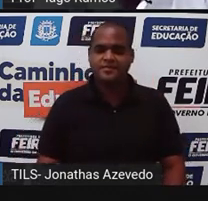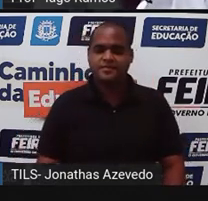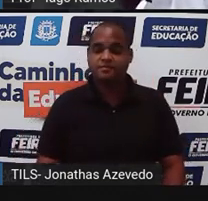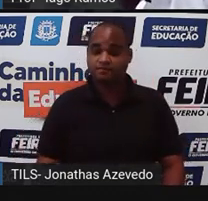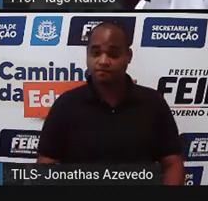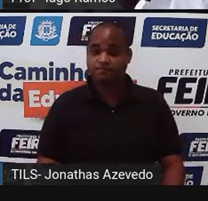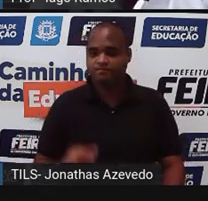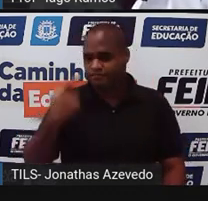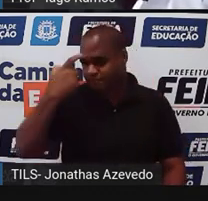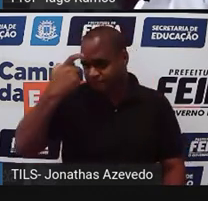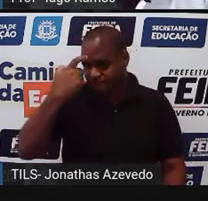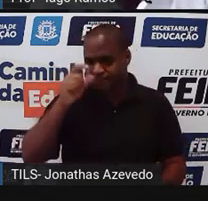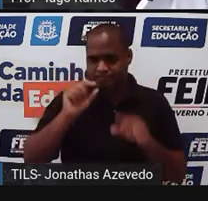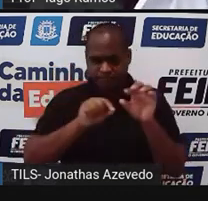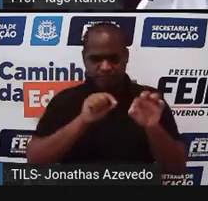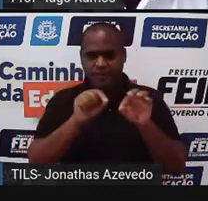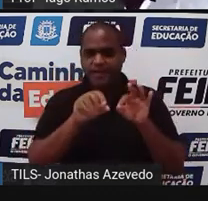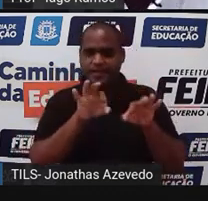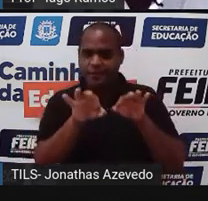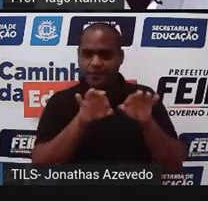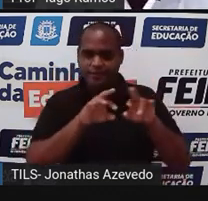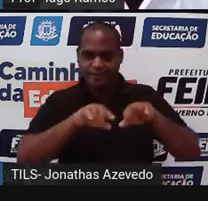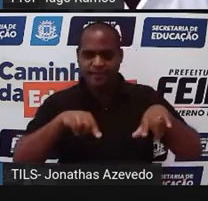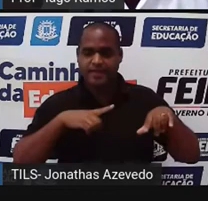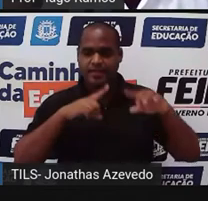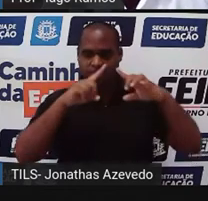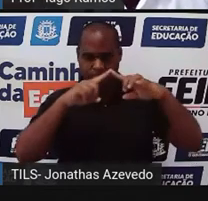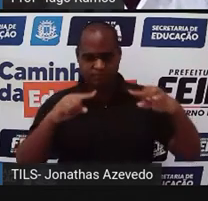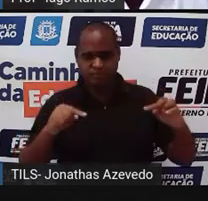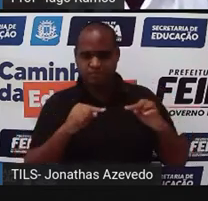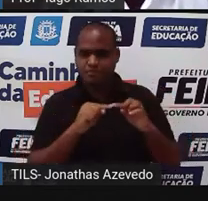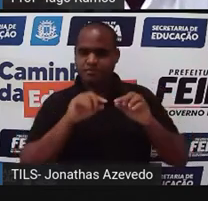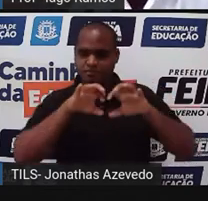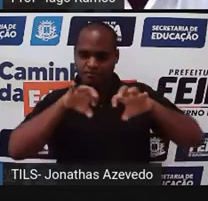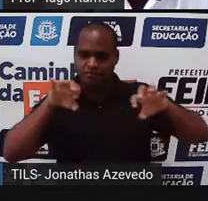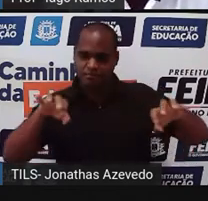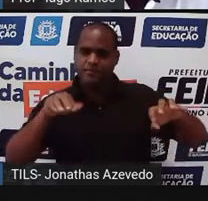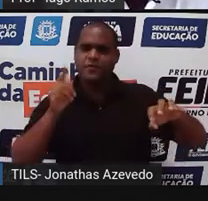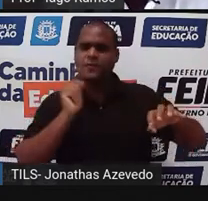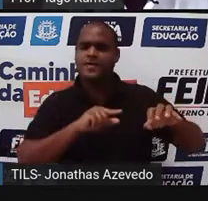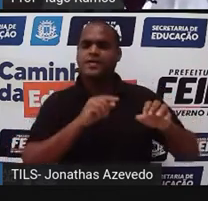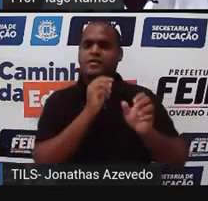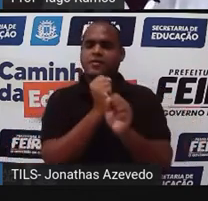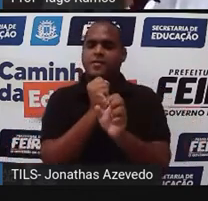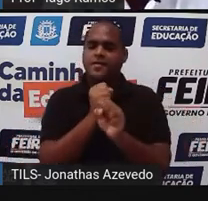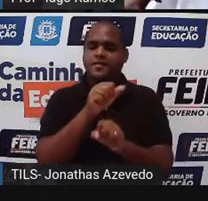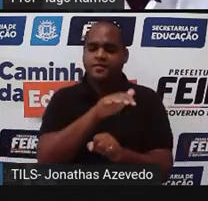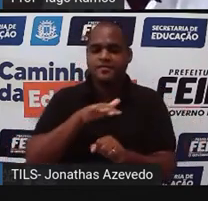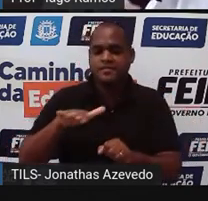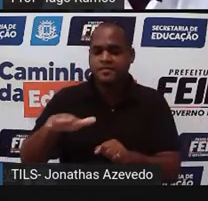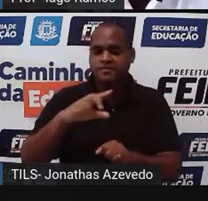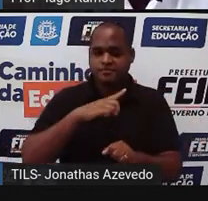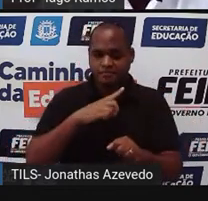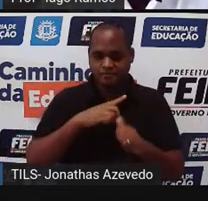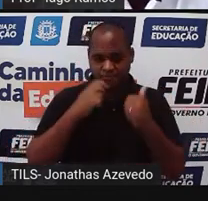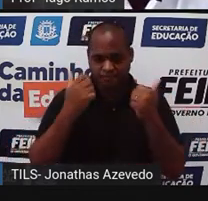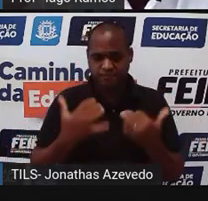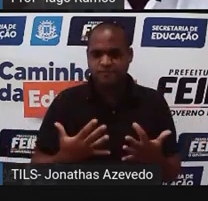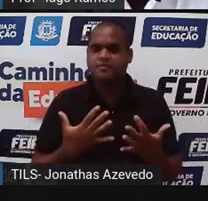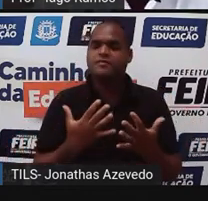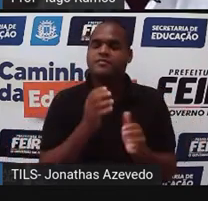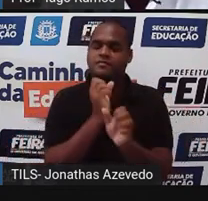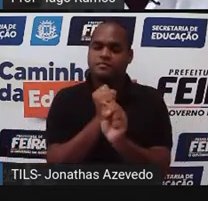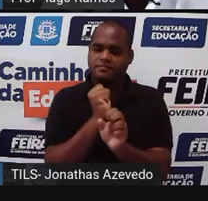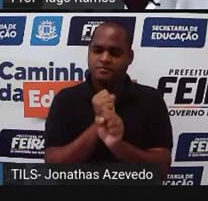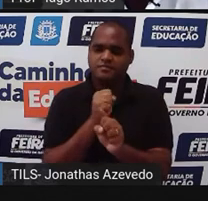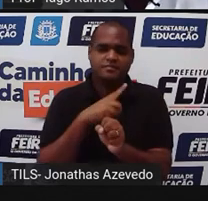pensando nessa construção e pensando o porquê que se calcula a área do triângulo fazendo comprimento vezes altura